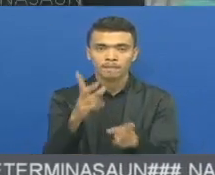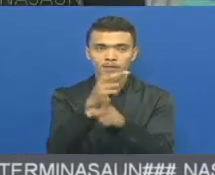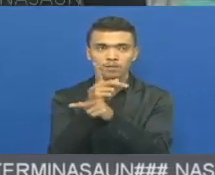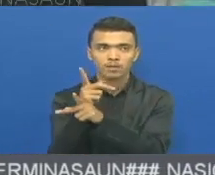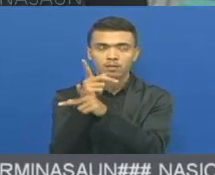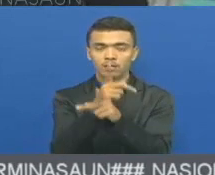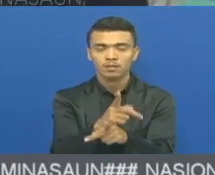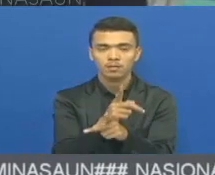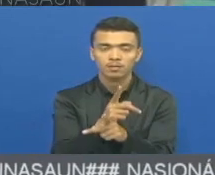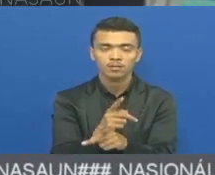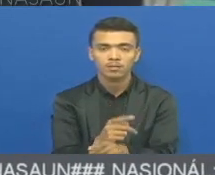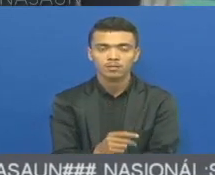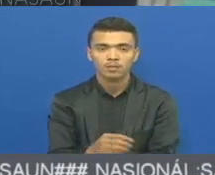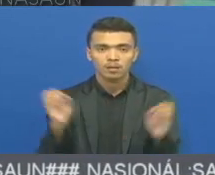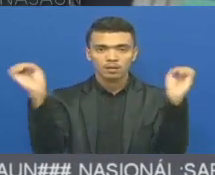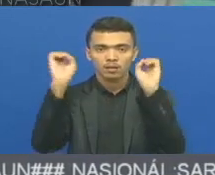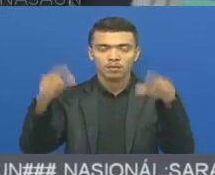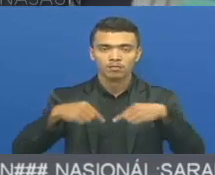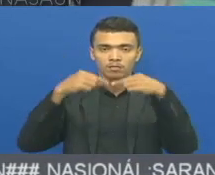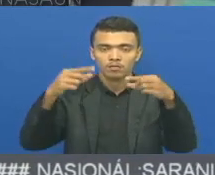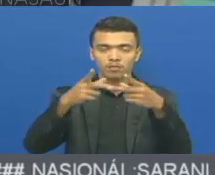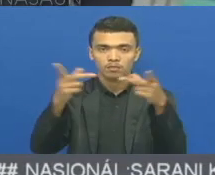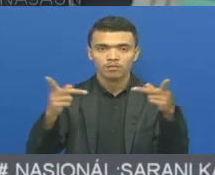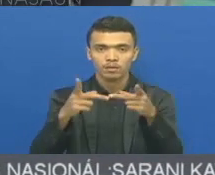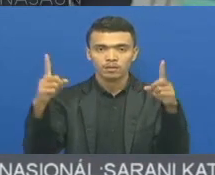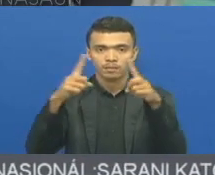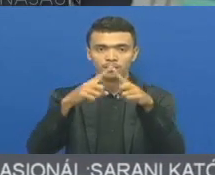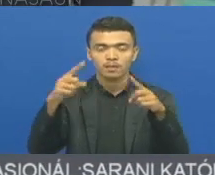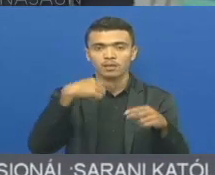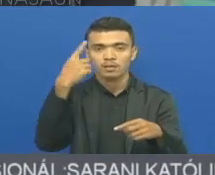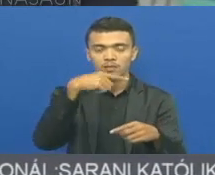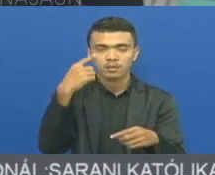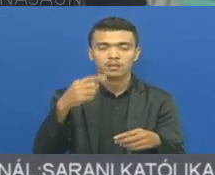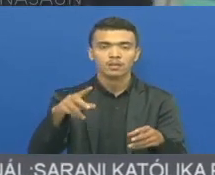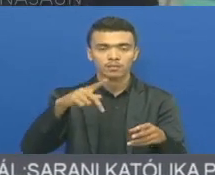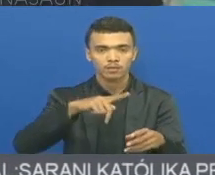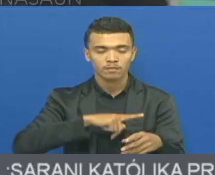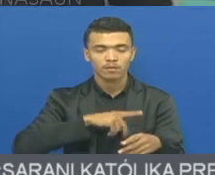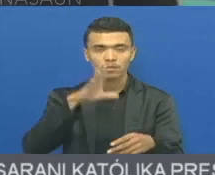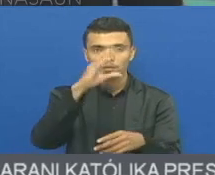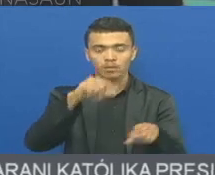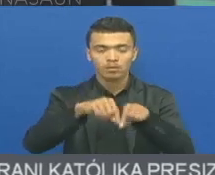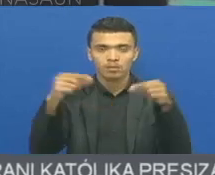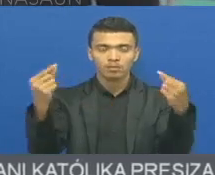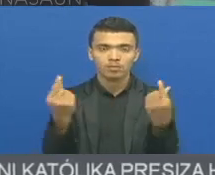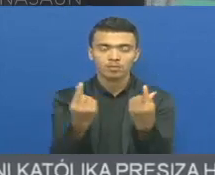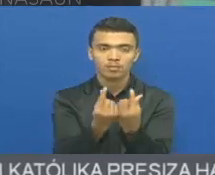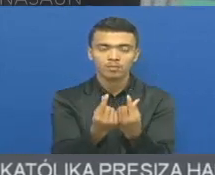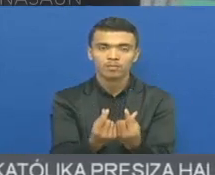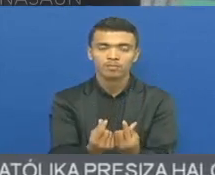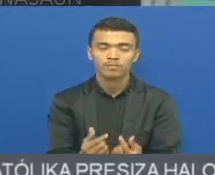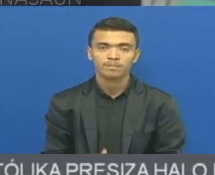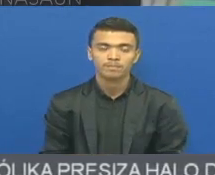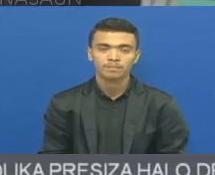máximo, nem for espaço ida, base de tanto indivíduo ou grupos organizados